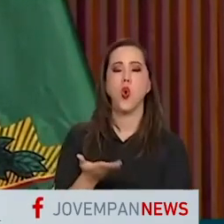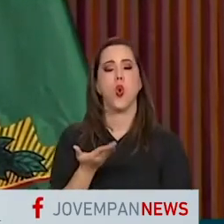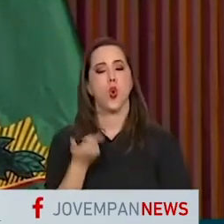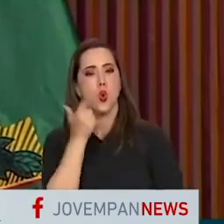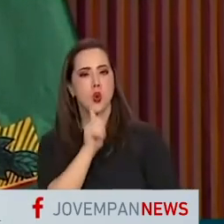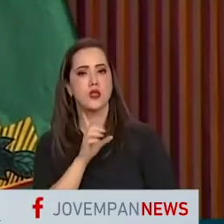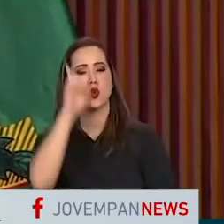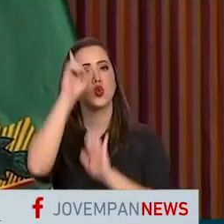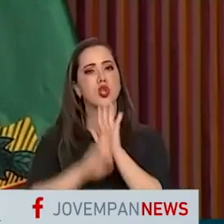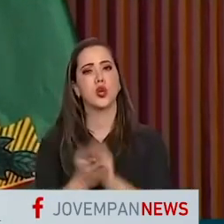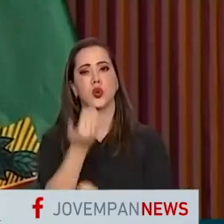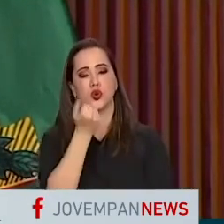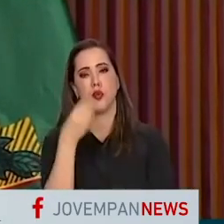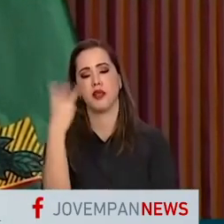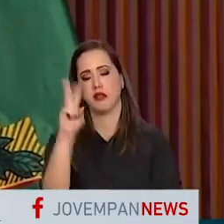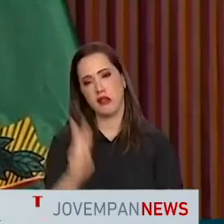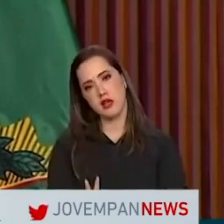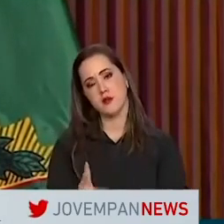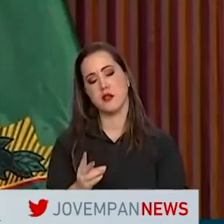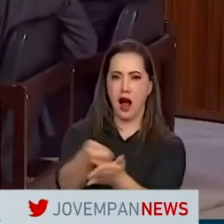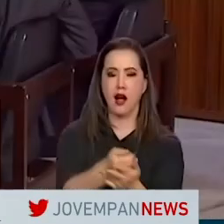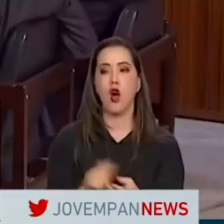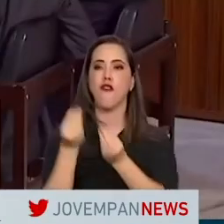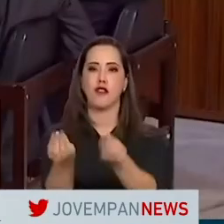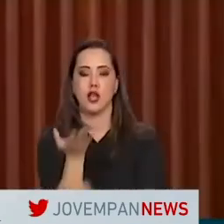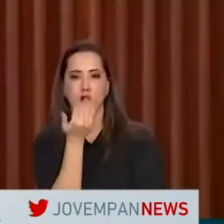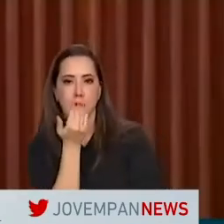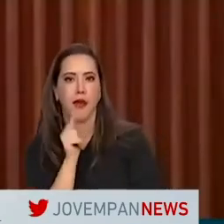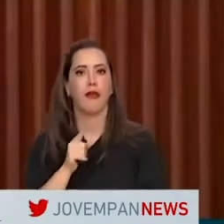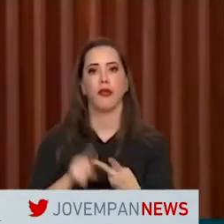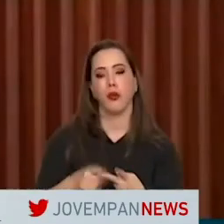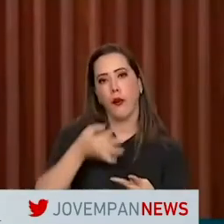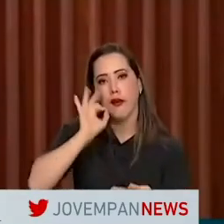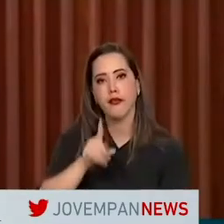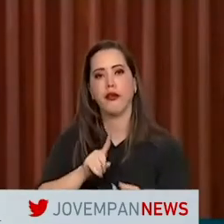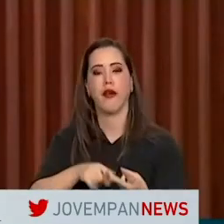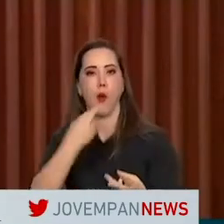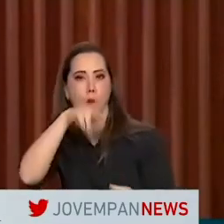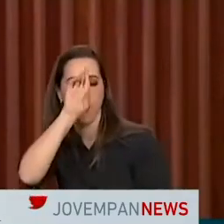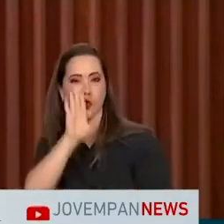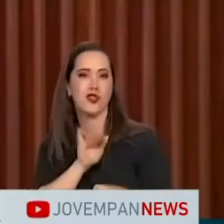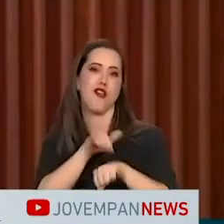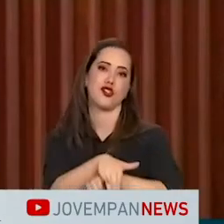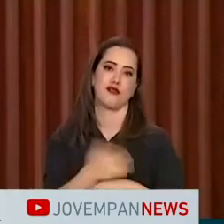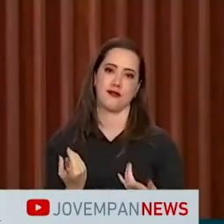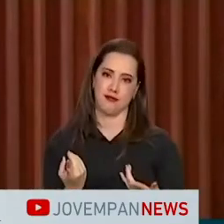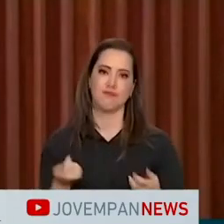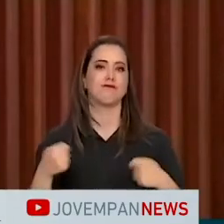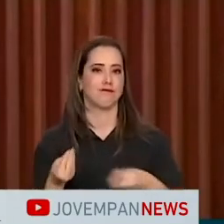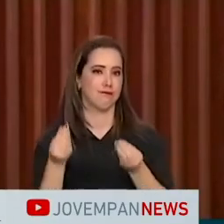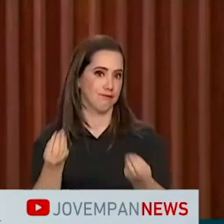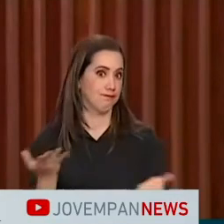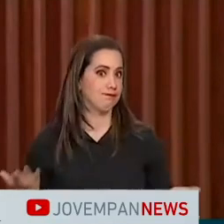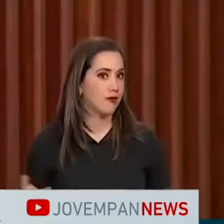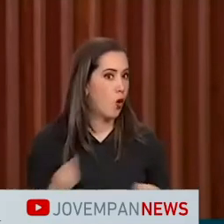dia, ou consigo o direito de trabalhar. O presidente da República prometeu rigor nas investigações. Então,